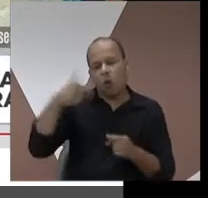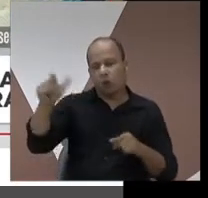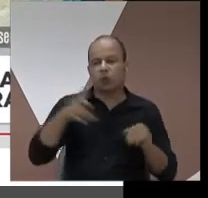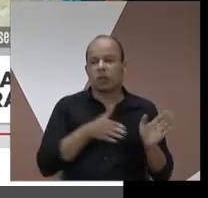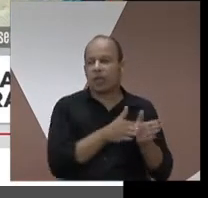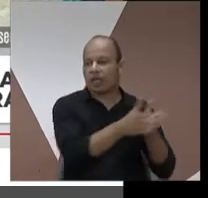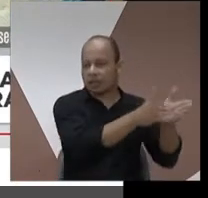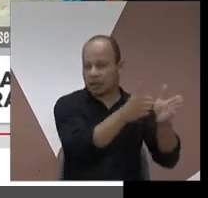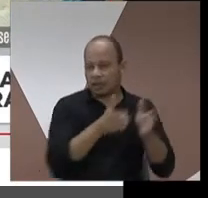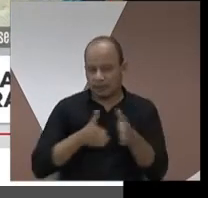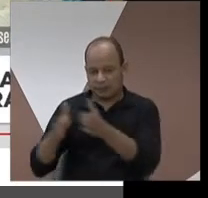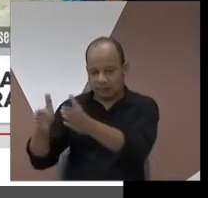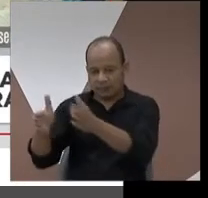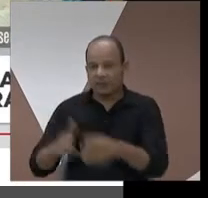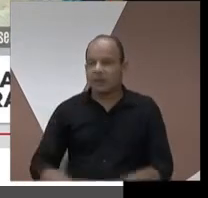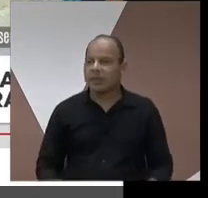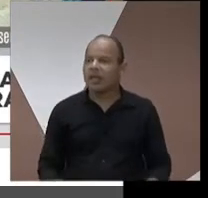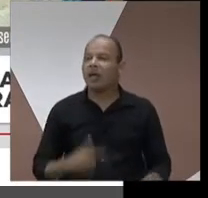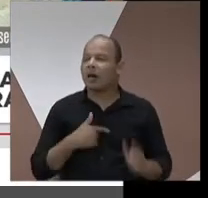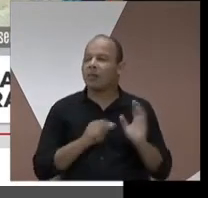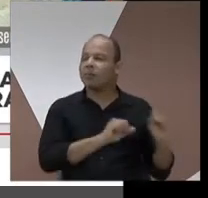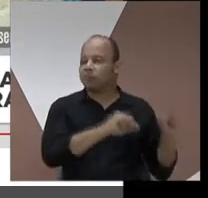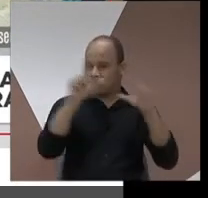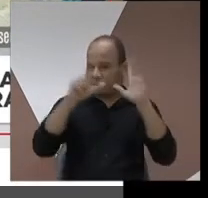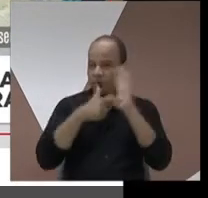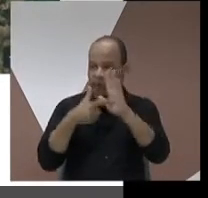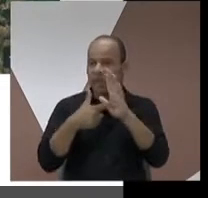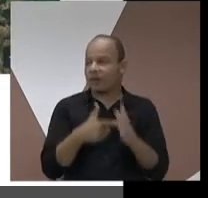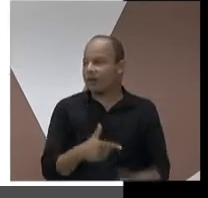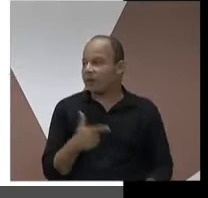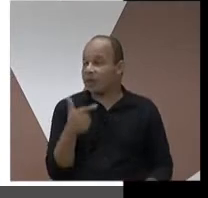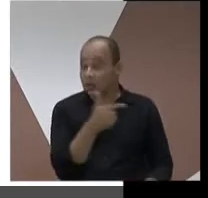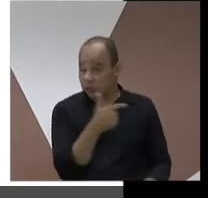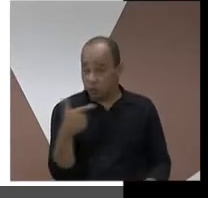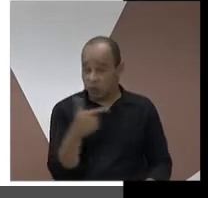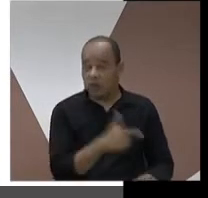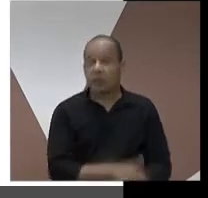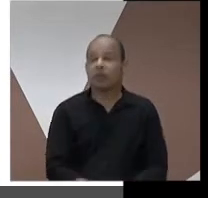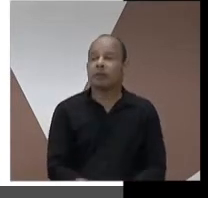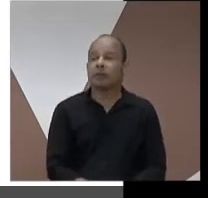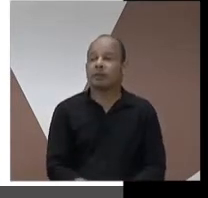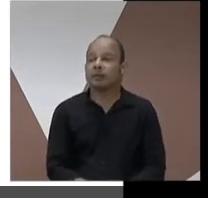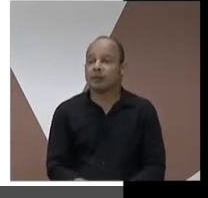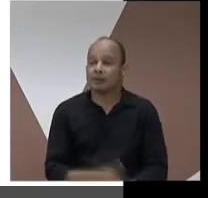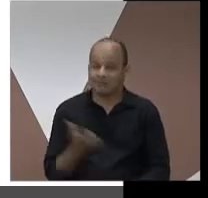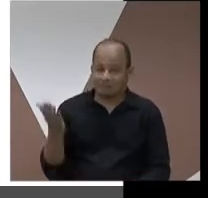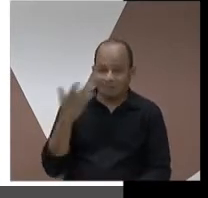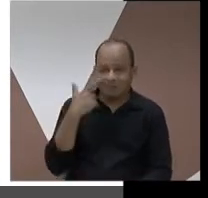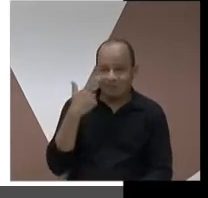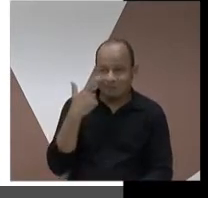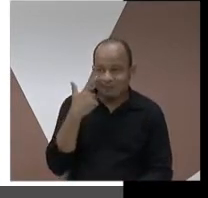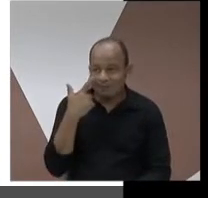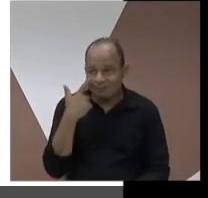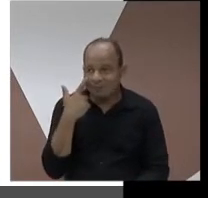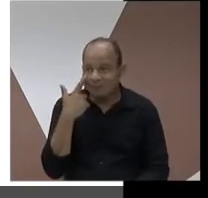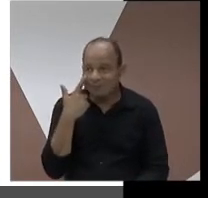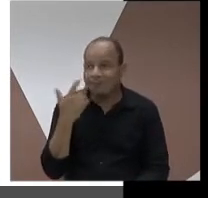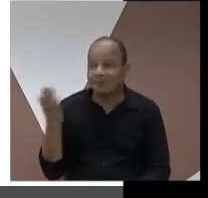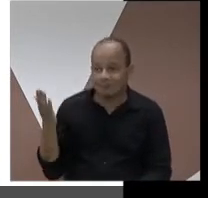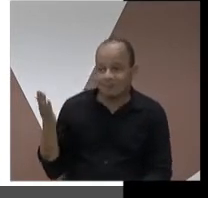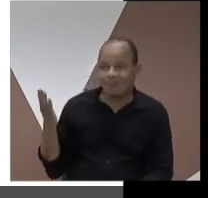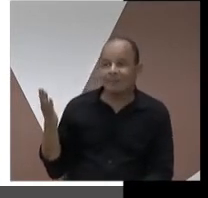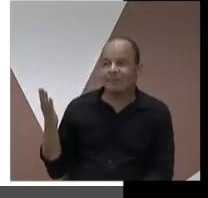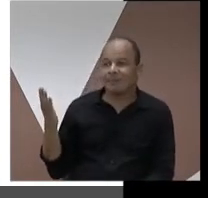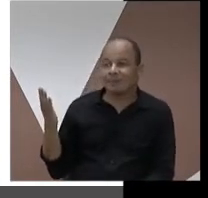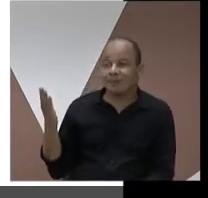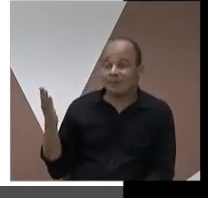no slide 22, né, que nós estamos atualmente estudando. Né? E aí vejam aqui, se os